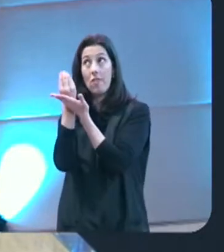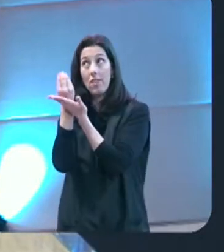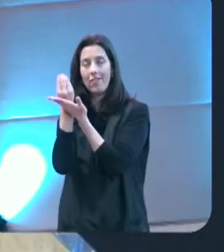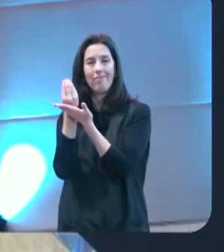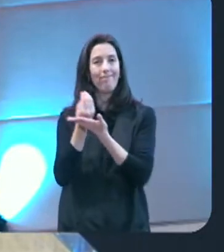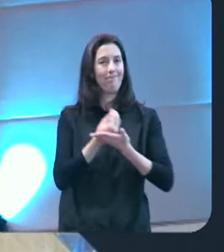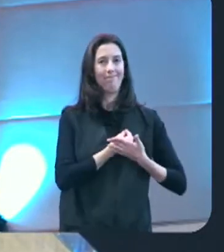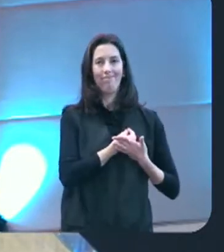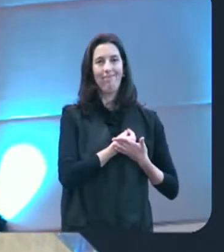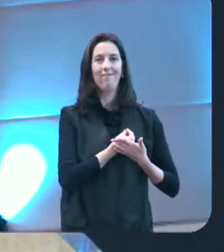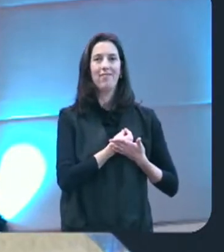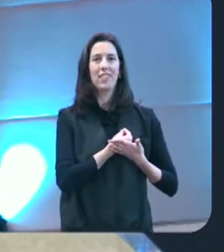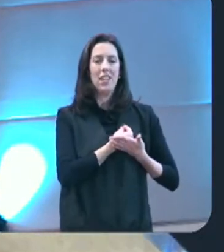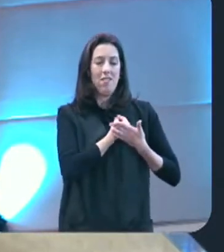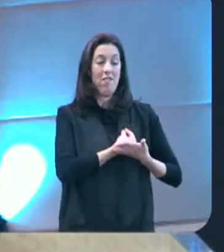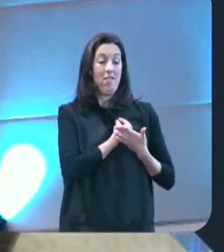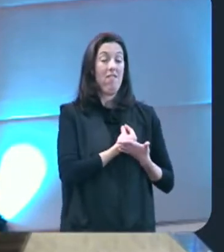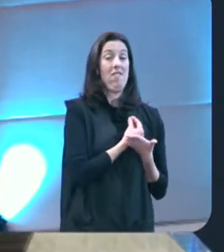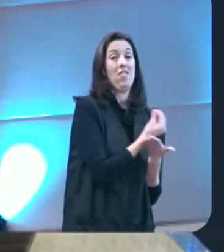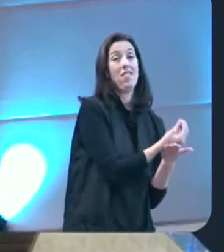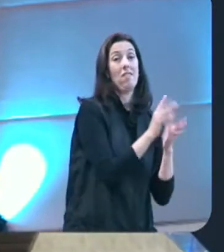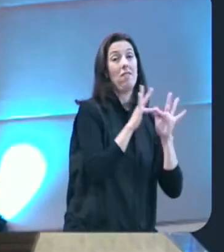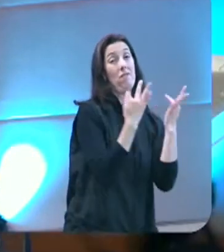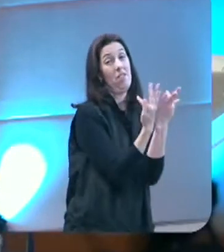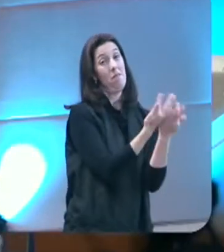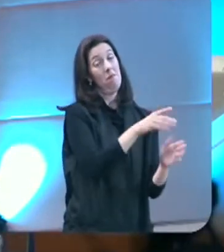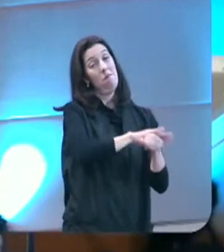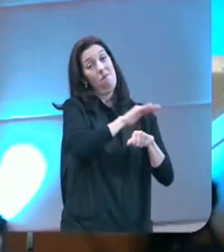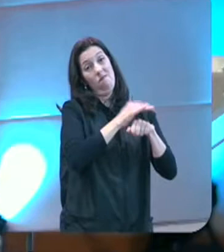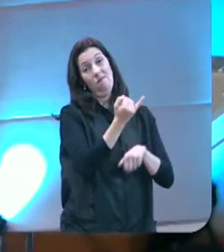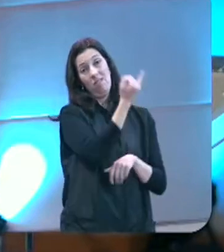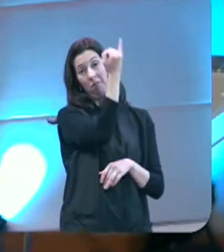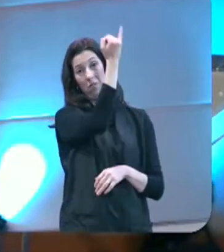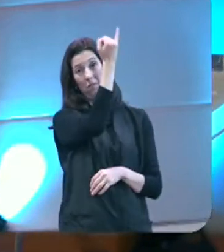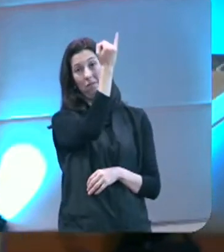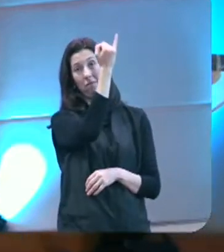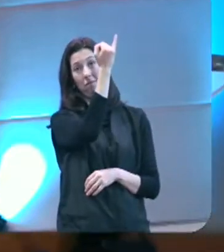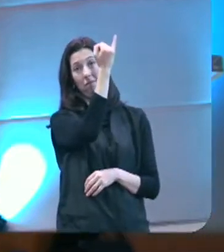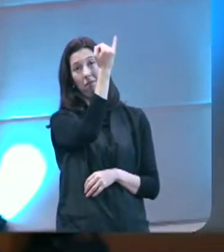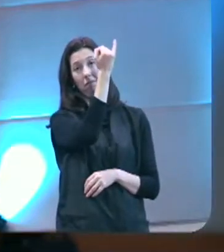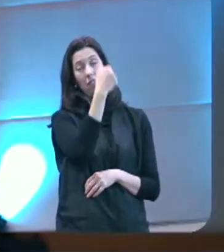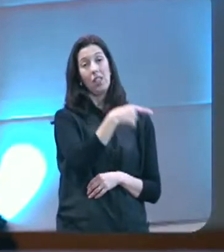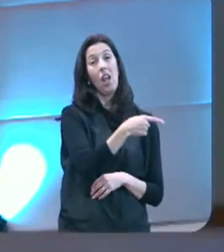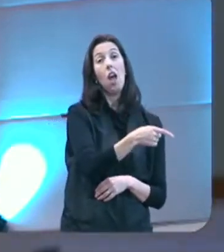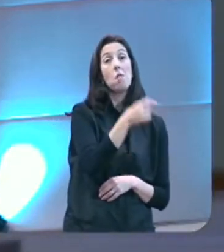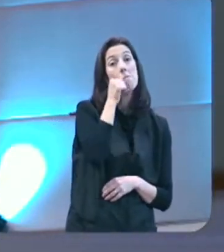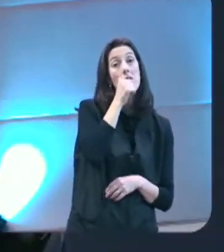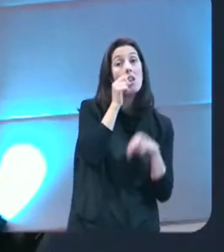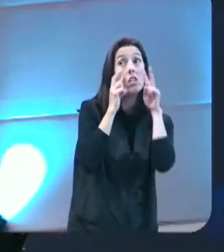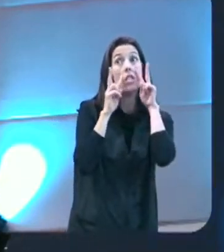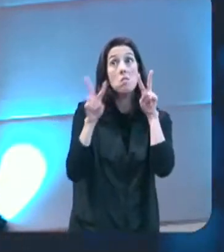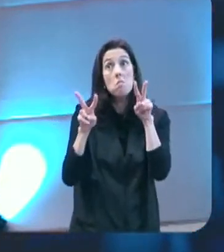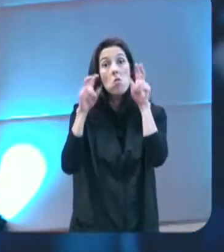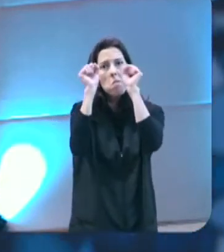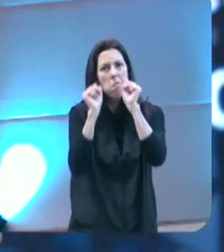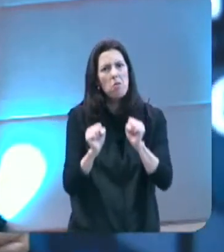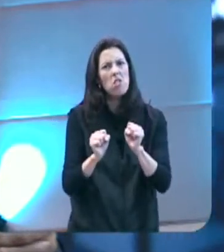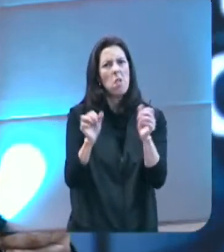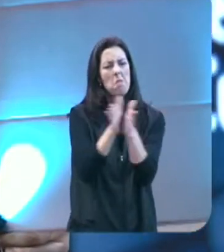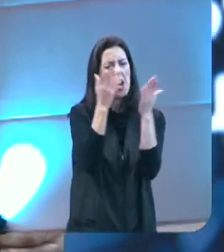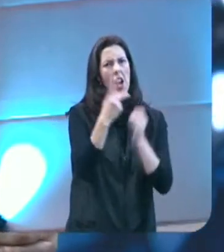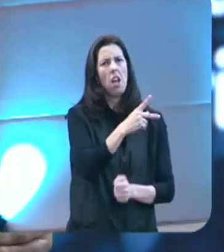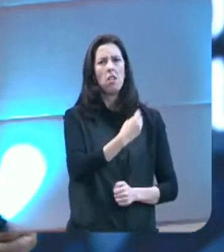E há pessoas que são testemunhas do poder de Deus. Conhecem pessoas assim? Em que Jesus operou um milagre nas